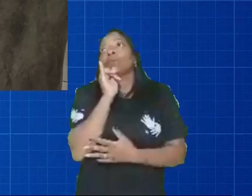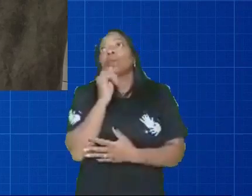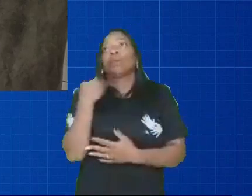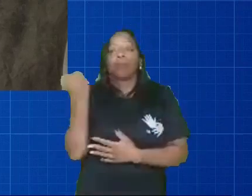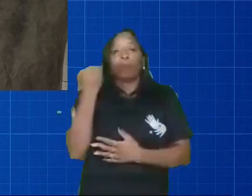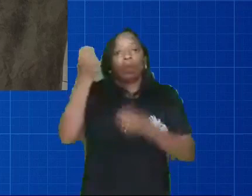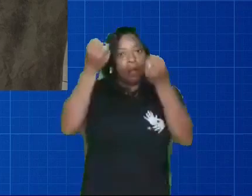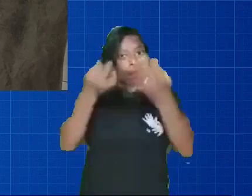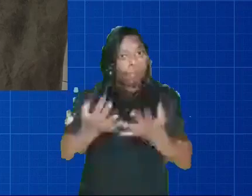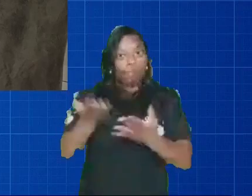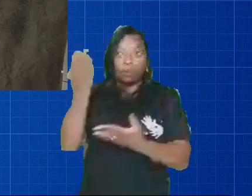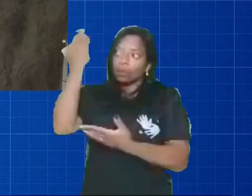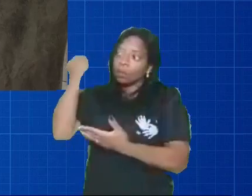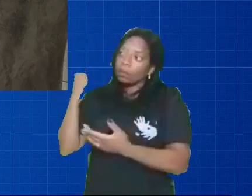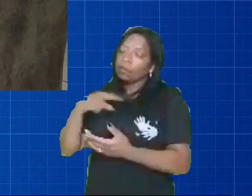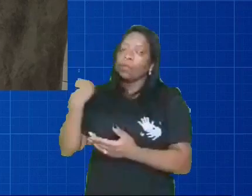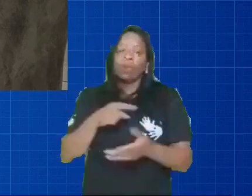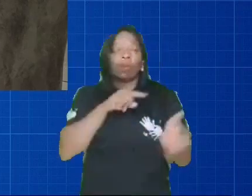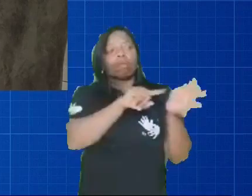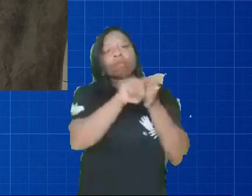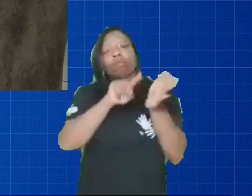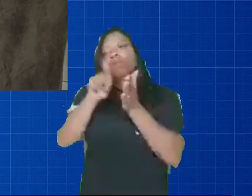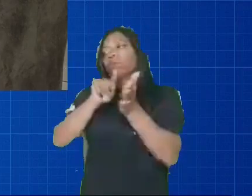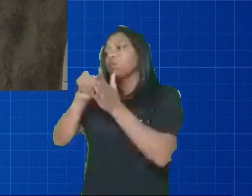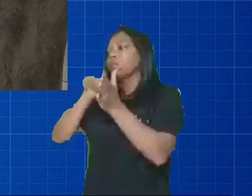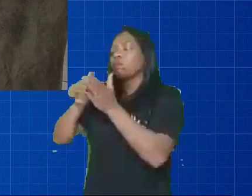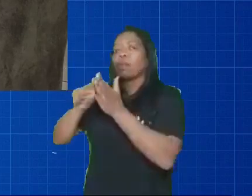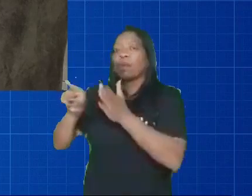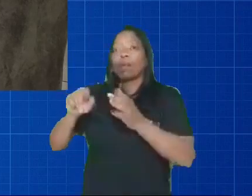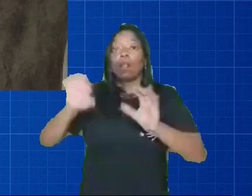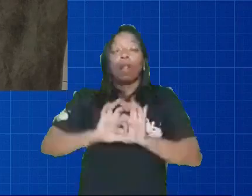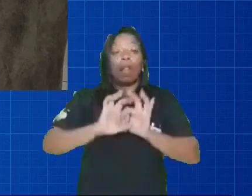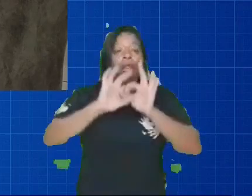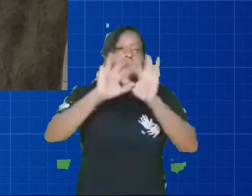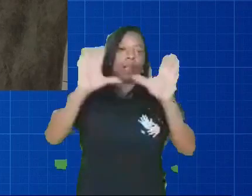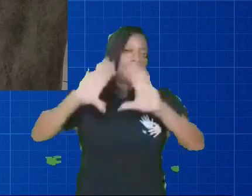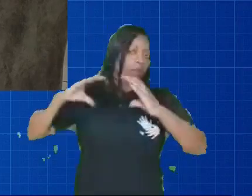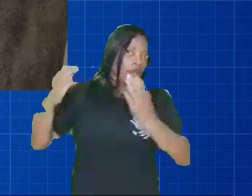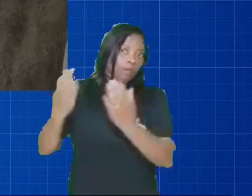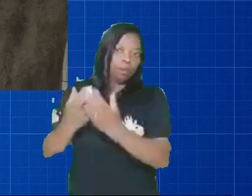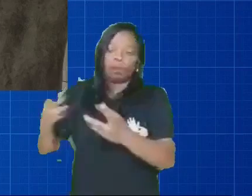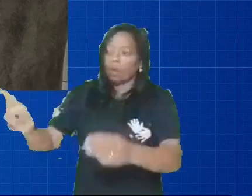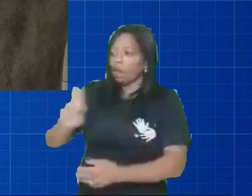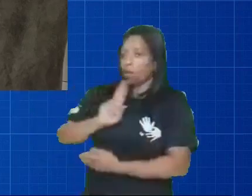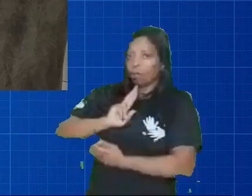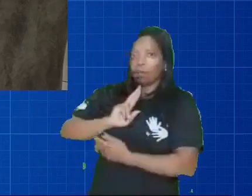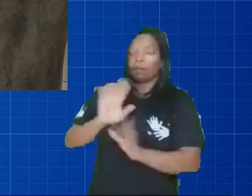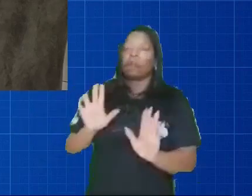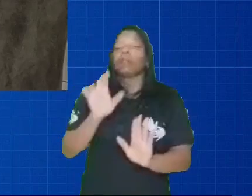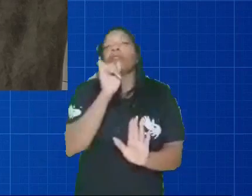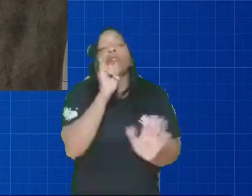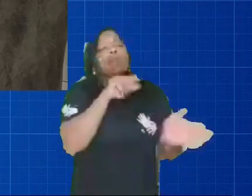um espaço da política, e a gente abriu para a população uma pesquisa online que ficou disponível durante um mês, que era a questão